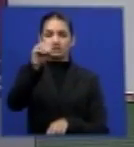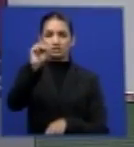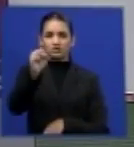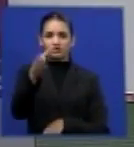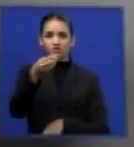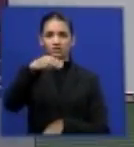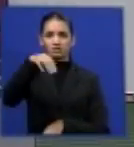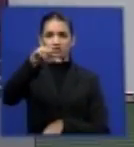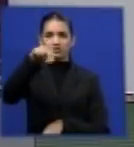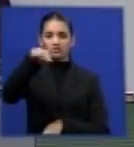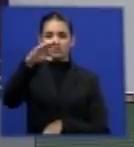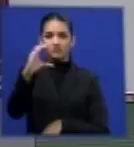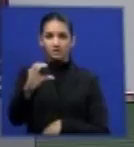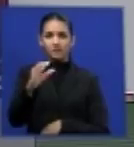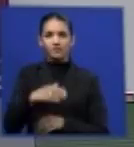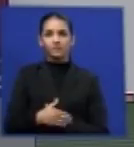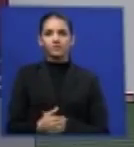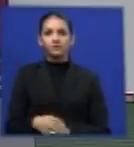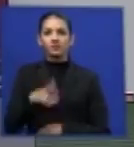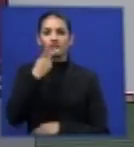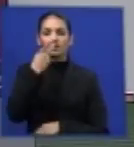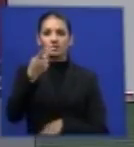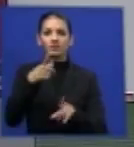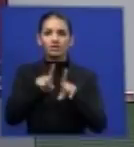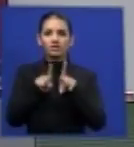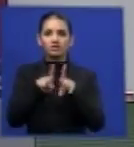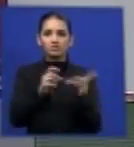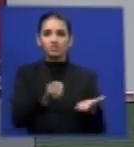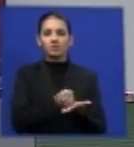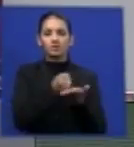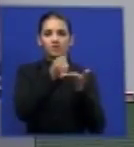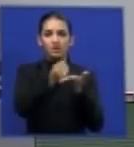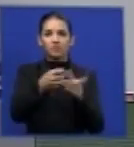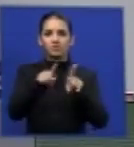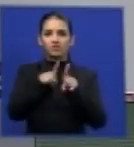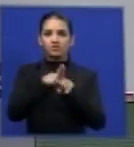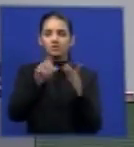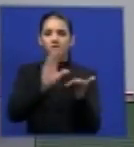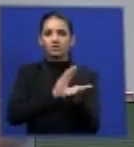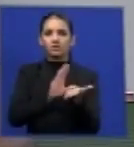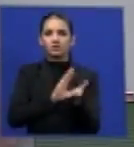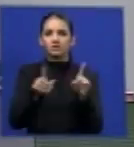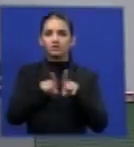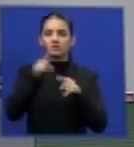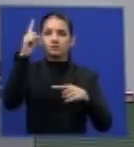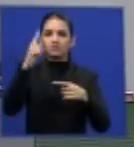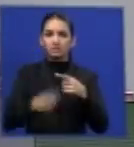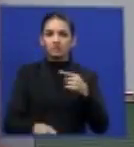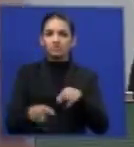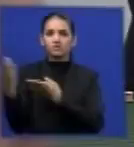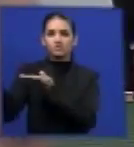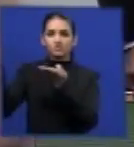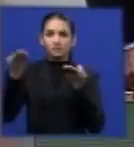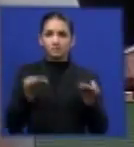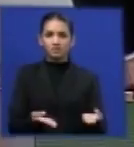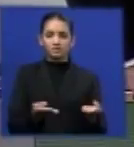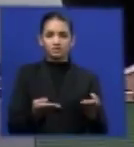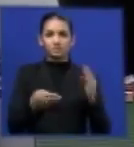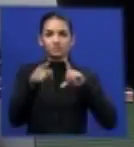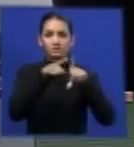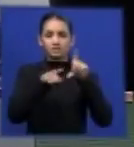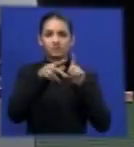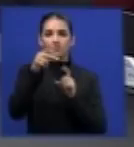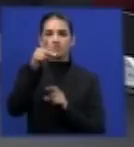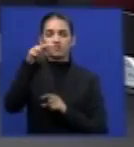portanto na defesa da constitucionalidade das da vedação de importação dos